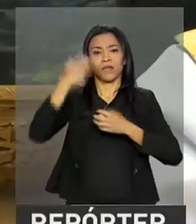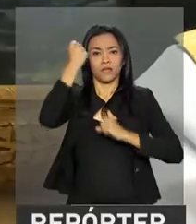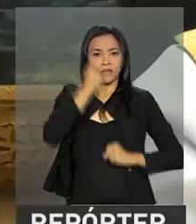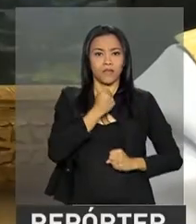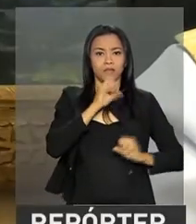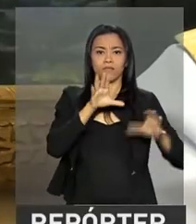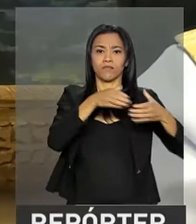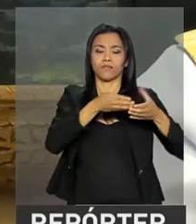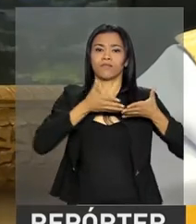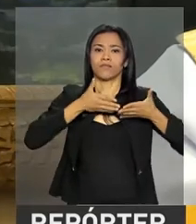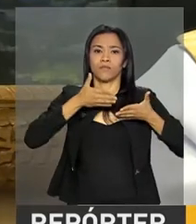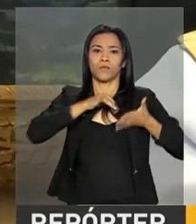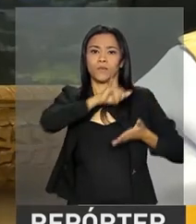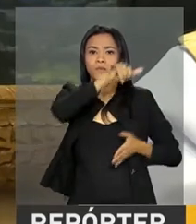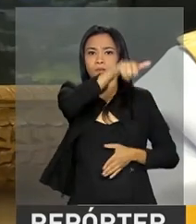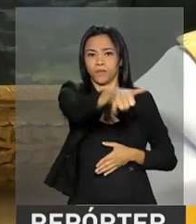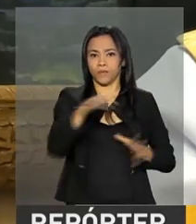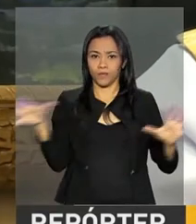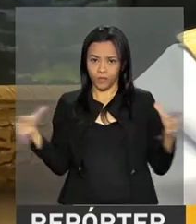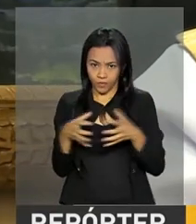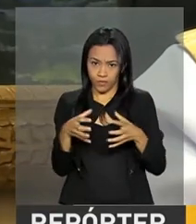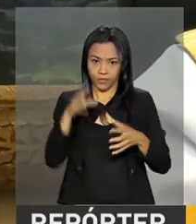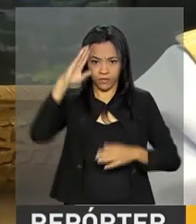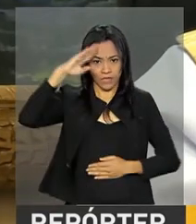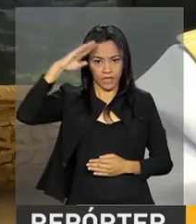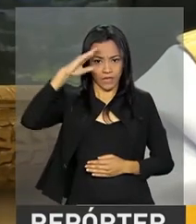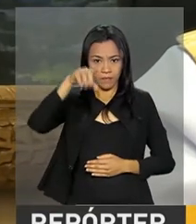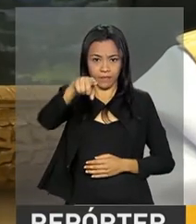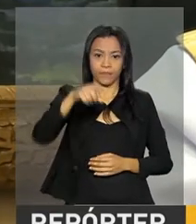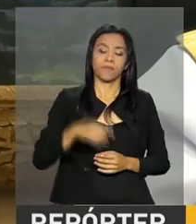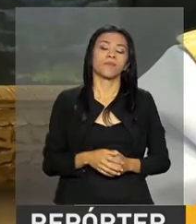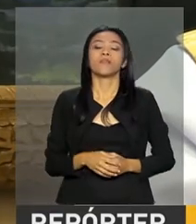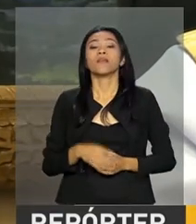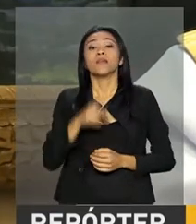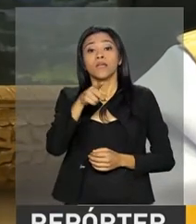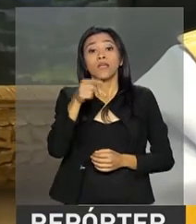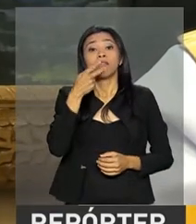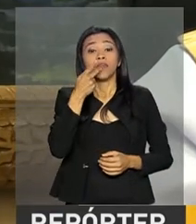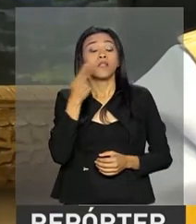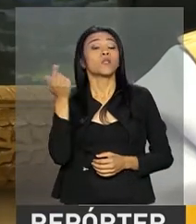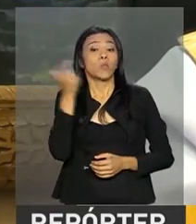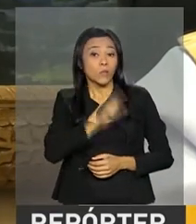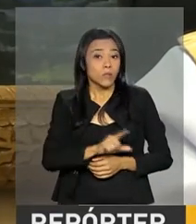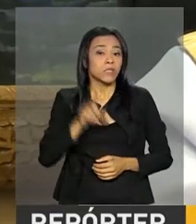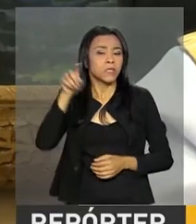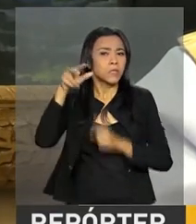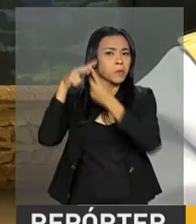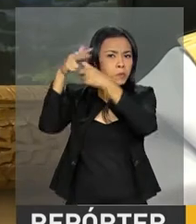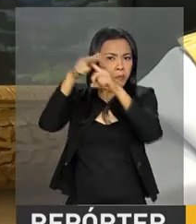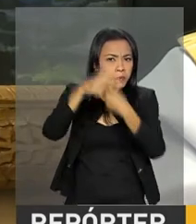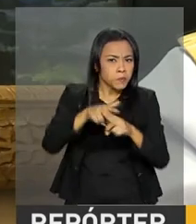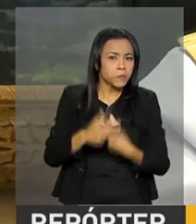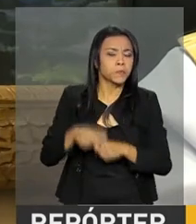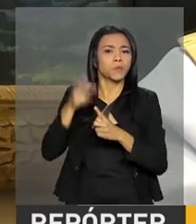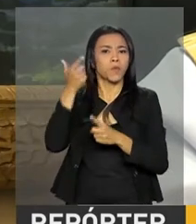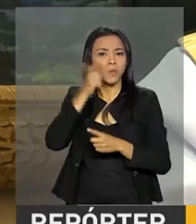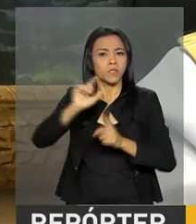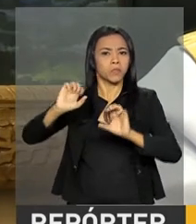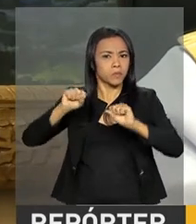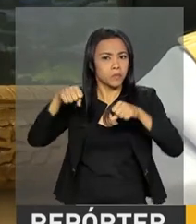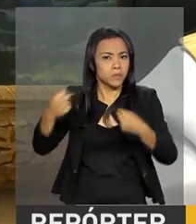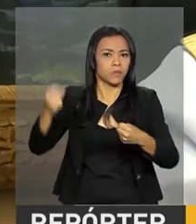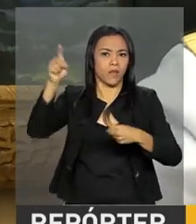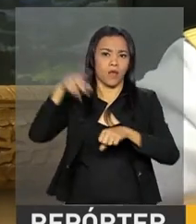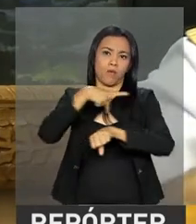tropas garantiram a as obras e reparos necessários para que o país pudesse